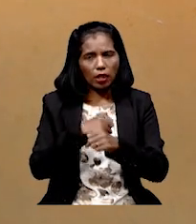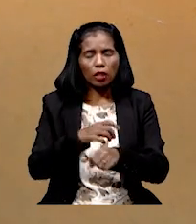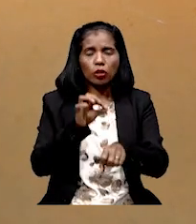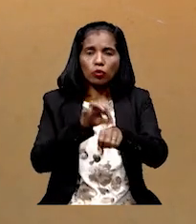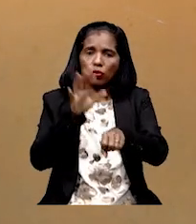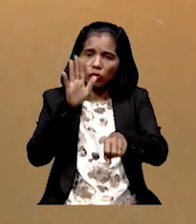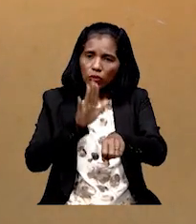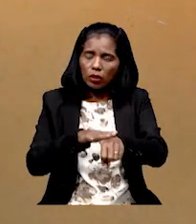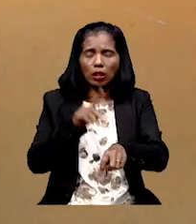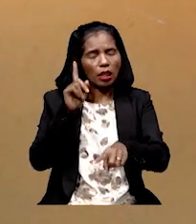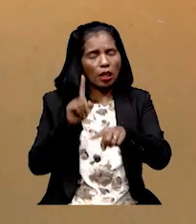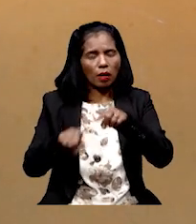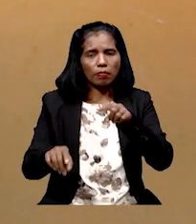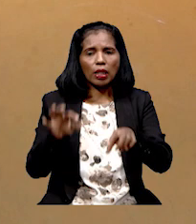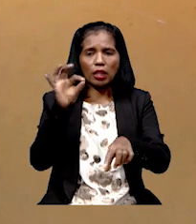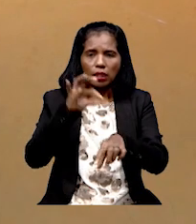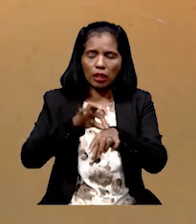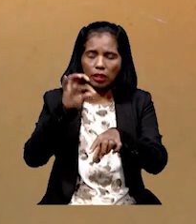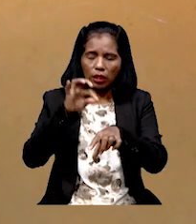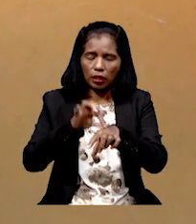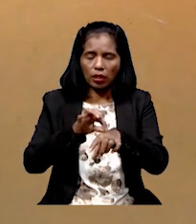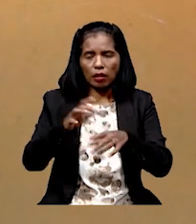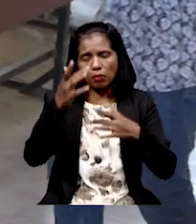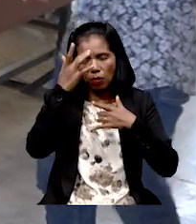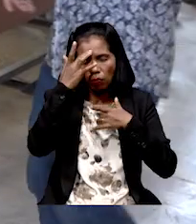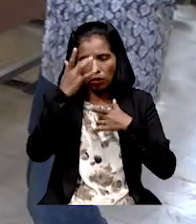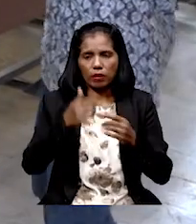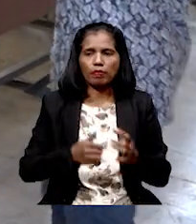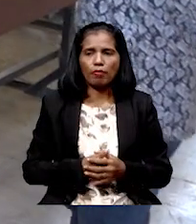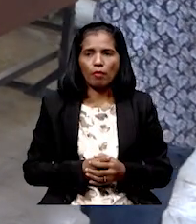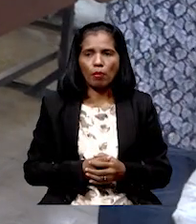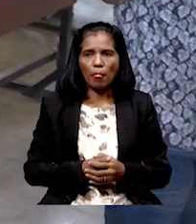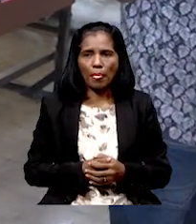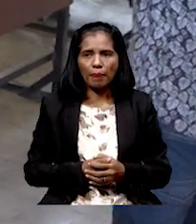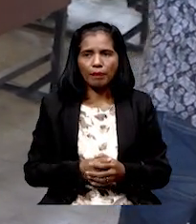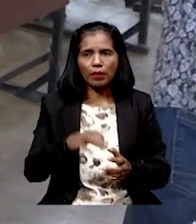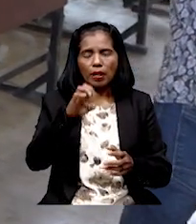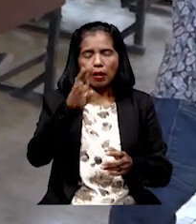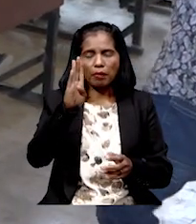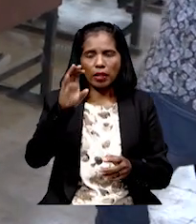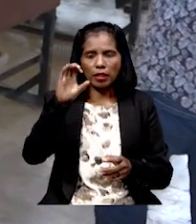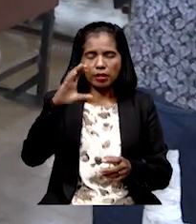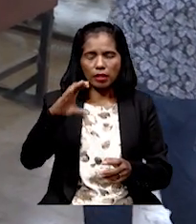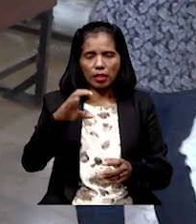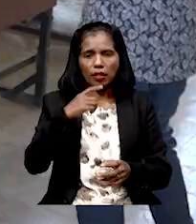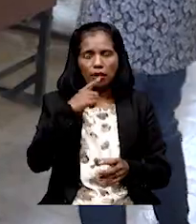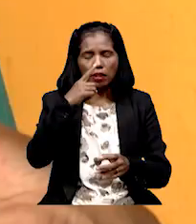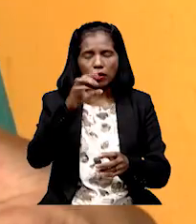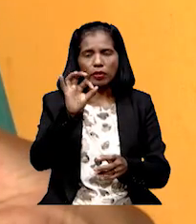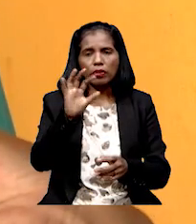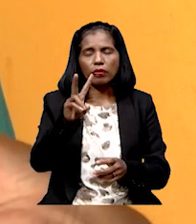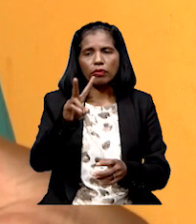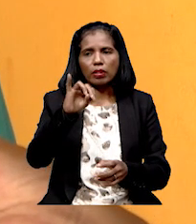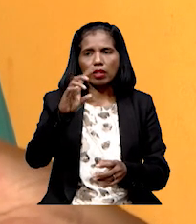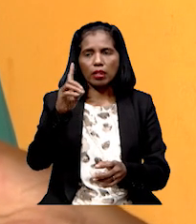dane labale halo transmissão ba ba moras refere. Coordenador EBC filial Aituri Laran Vidal recomenda